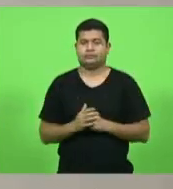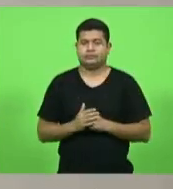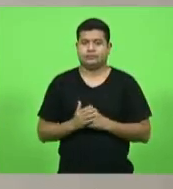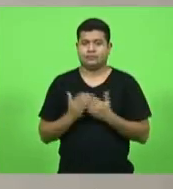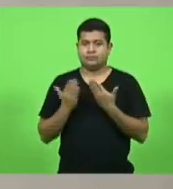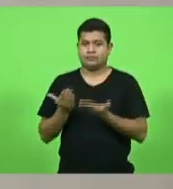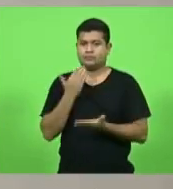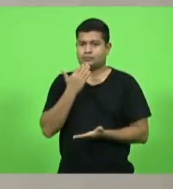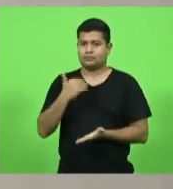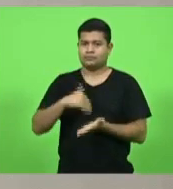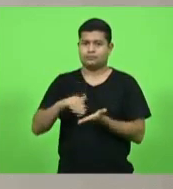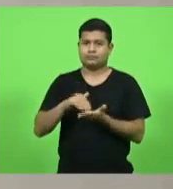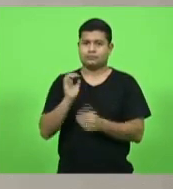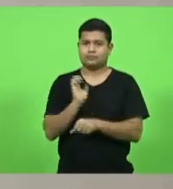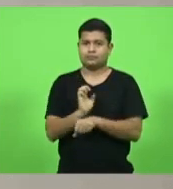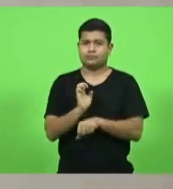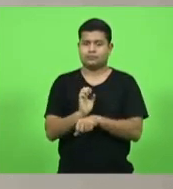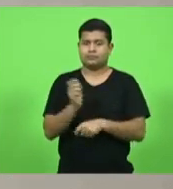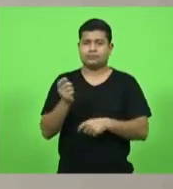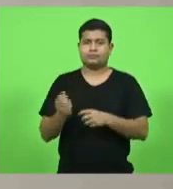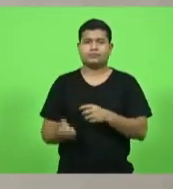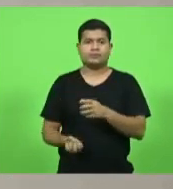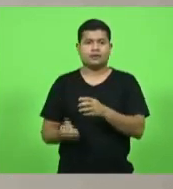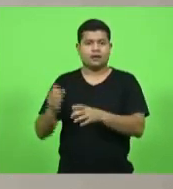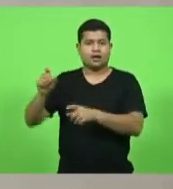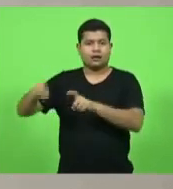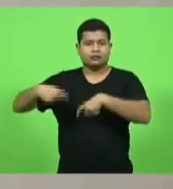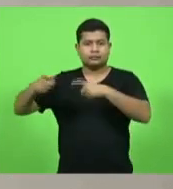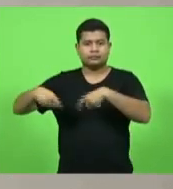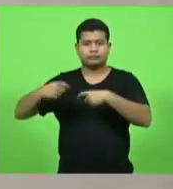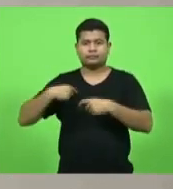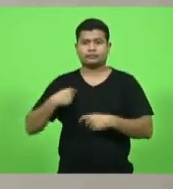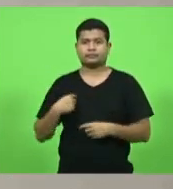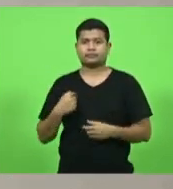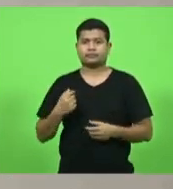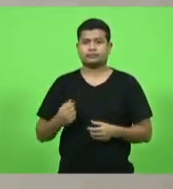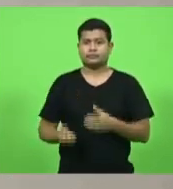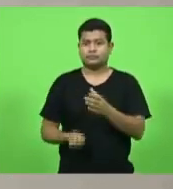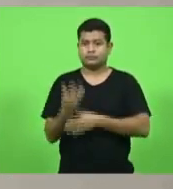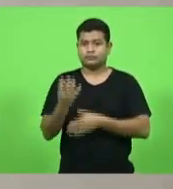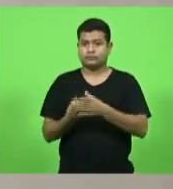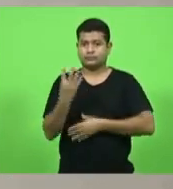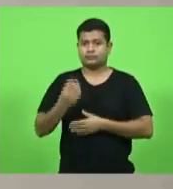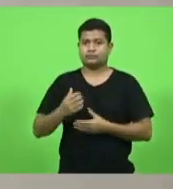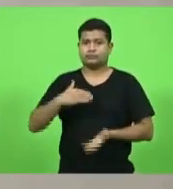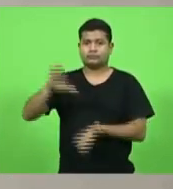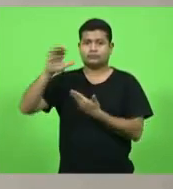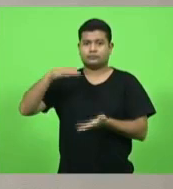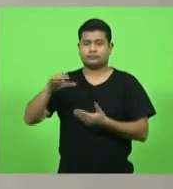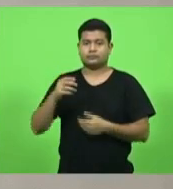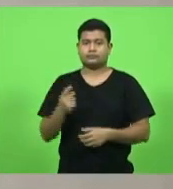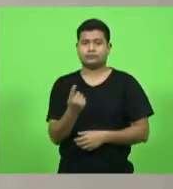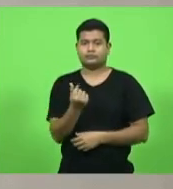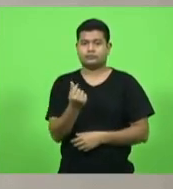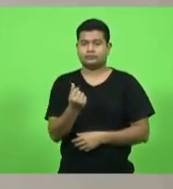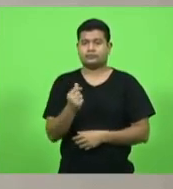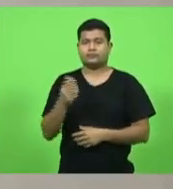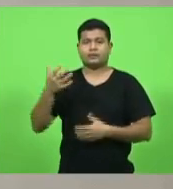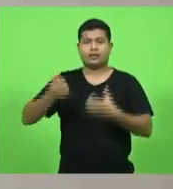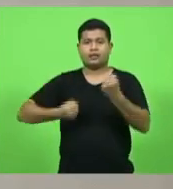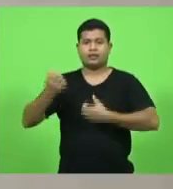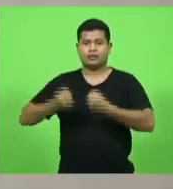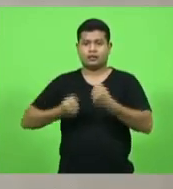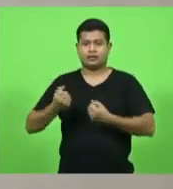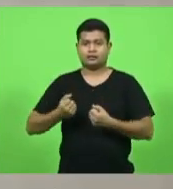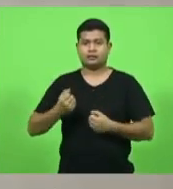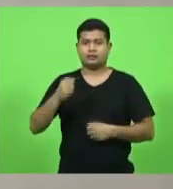Estado da Agricultura informações acerca da produção, importação e preço do leite em Santa Catarina. Em discussão. Não